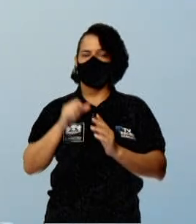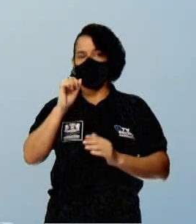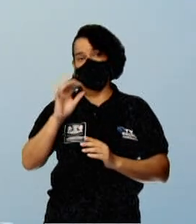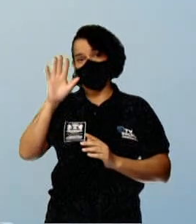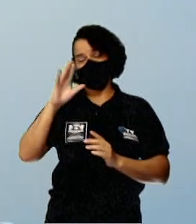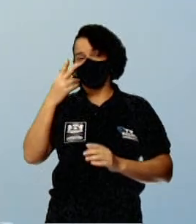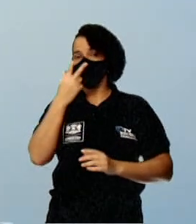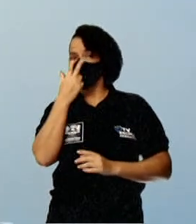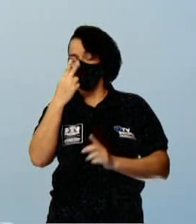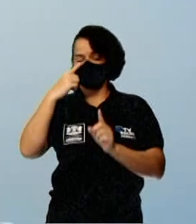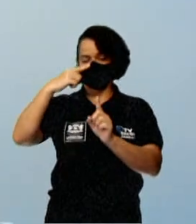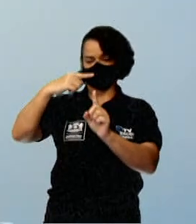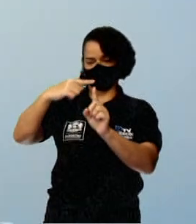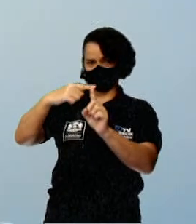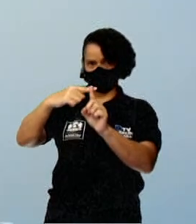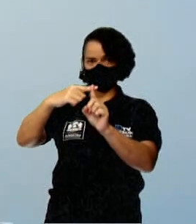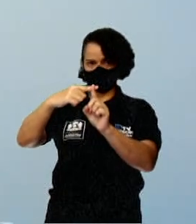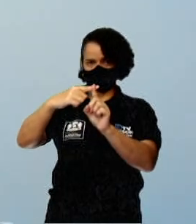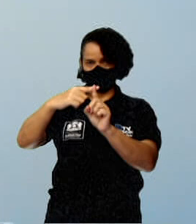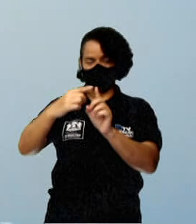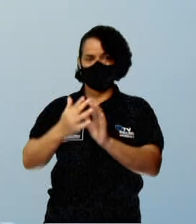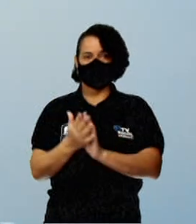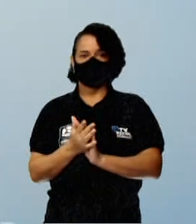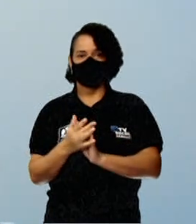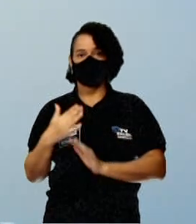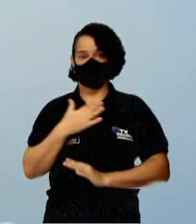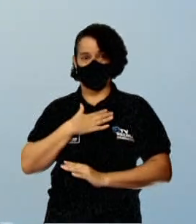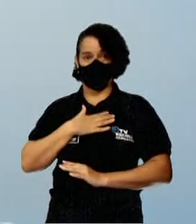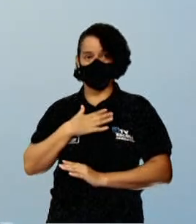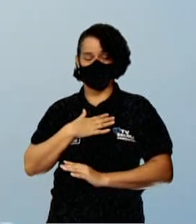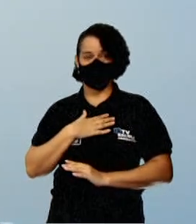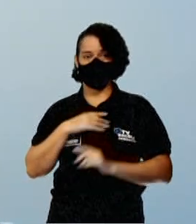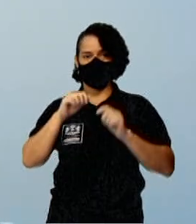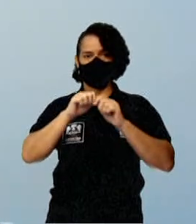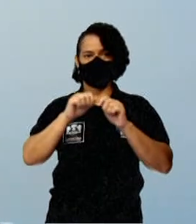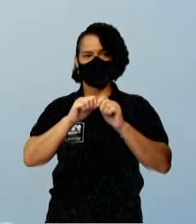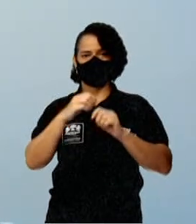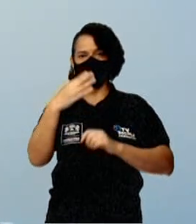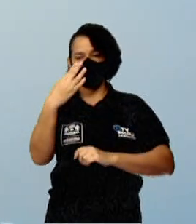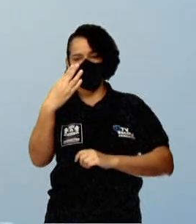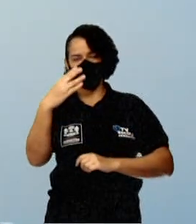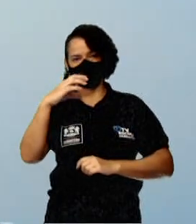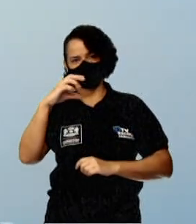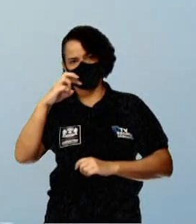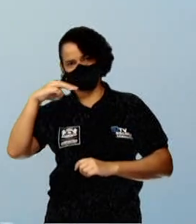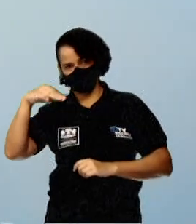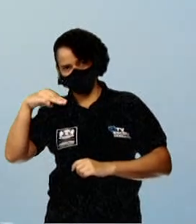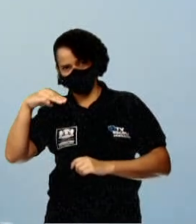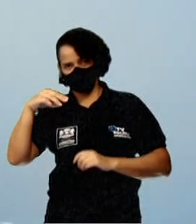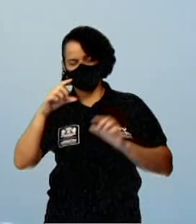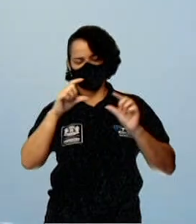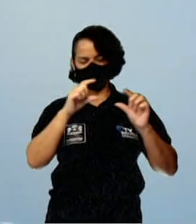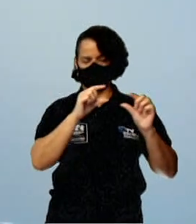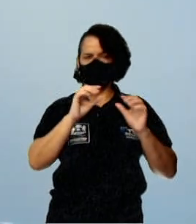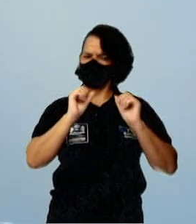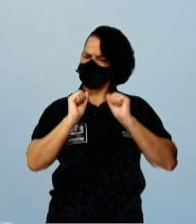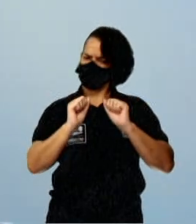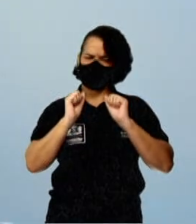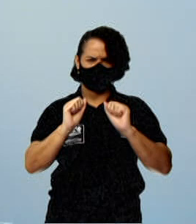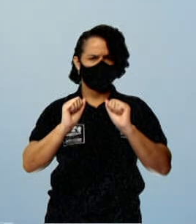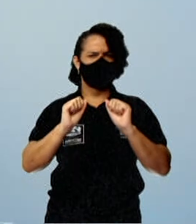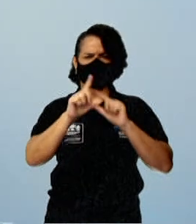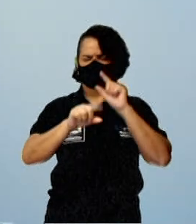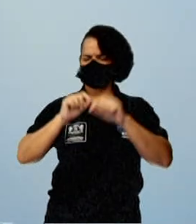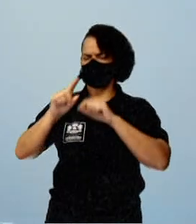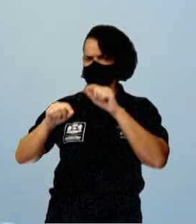do dado em formato de cruz. O meu eu fiz com 4 centímetros de lado, mas você pode fazer maior, menor, você que